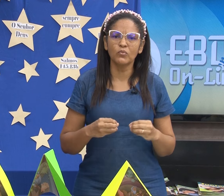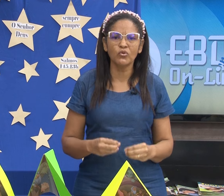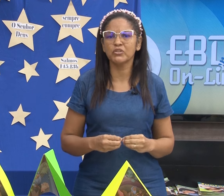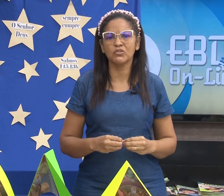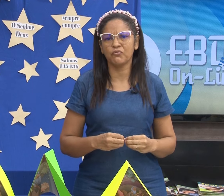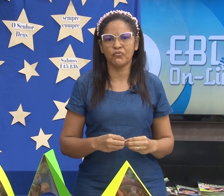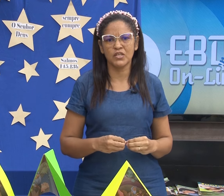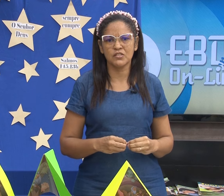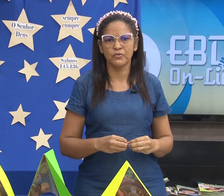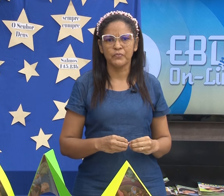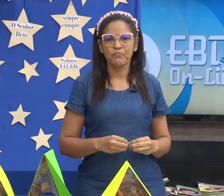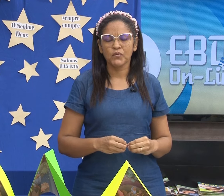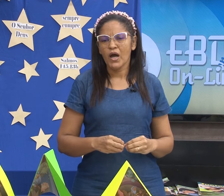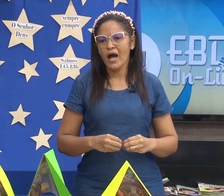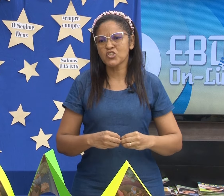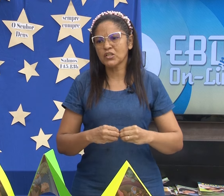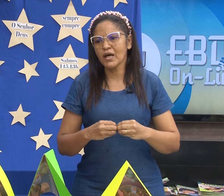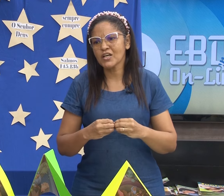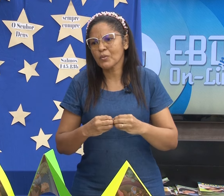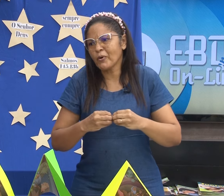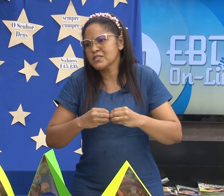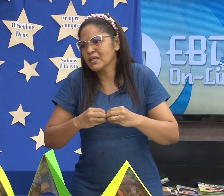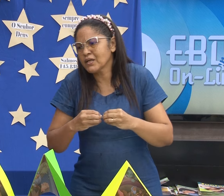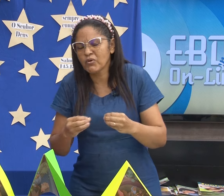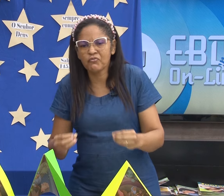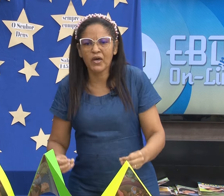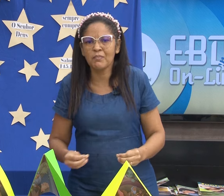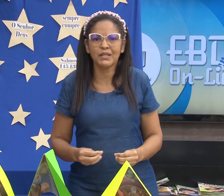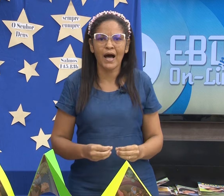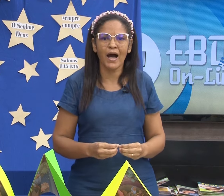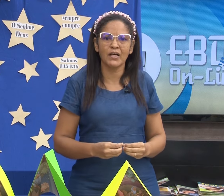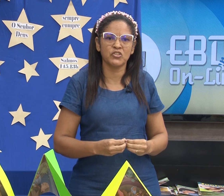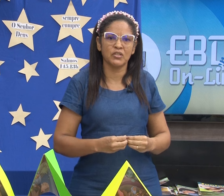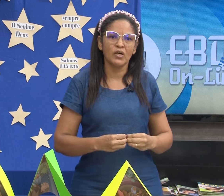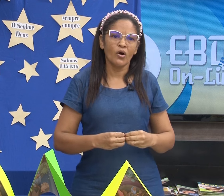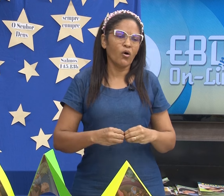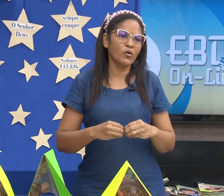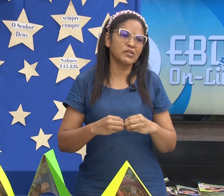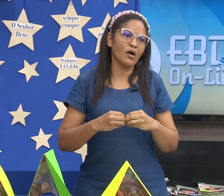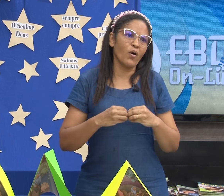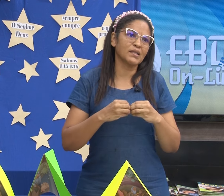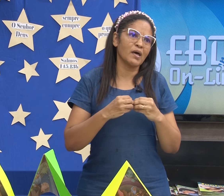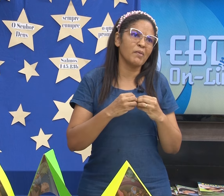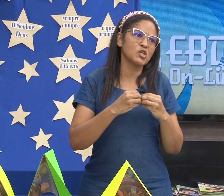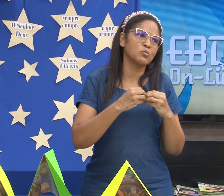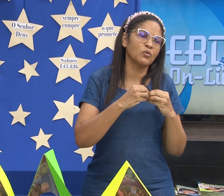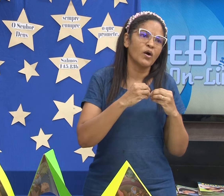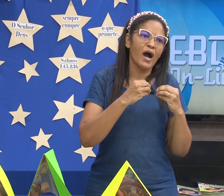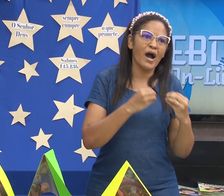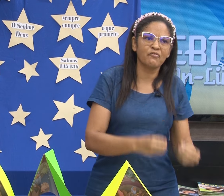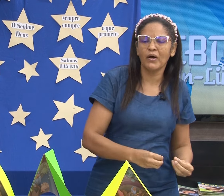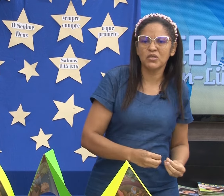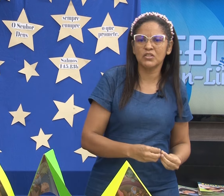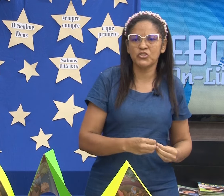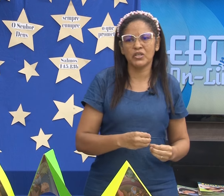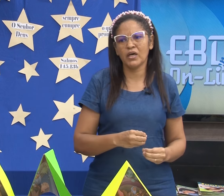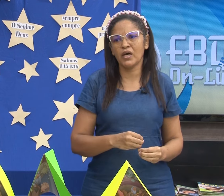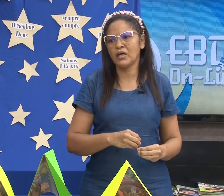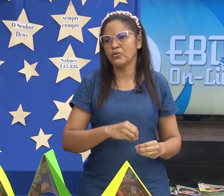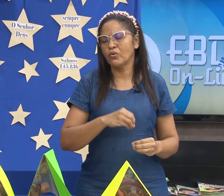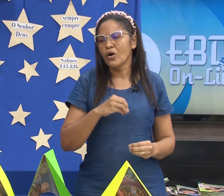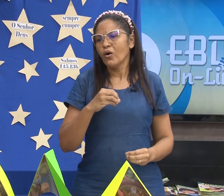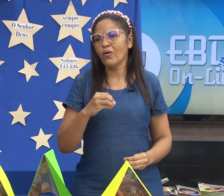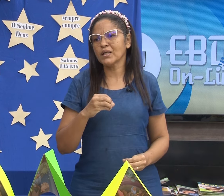situação muito difícil a gente acha pode ser até uma enfermidade ou ou até mesmo a falta de